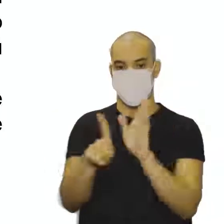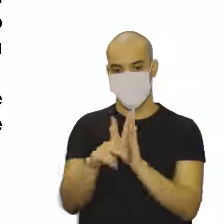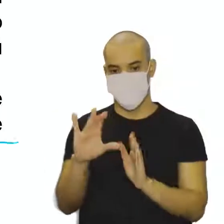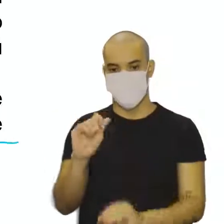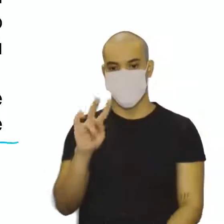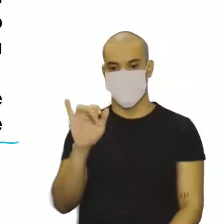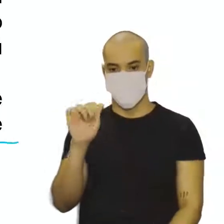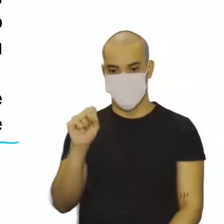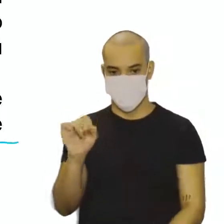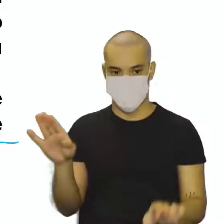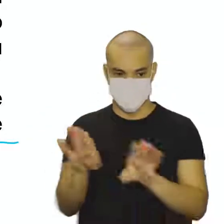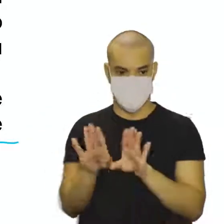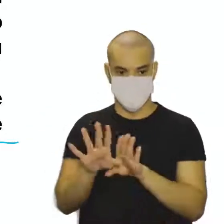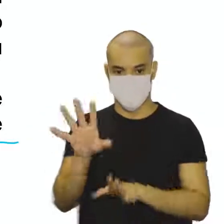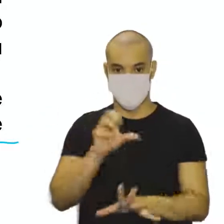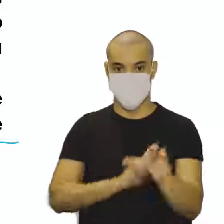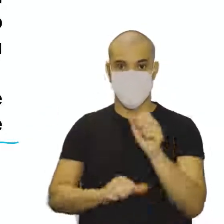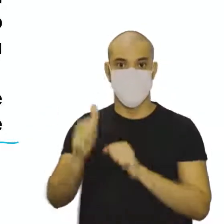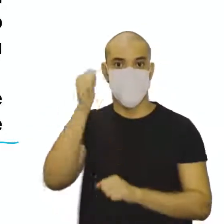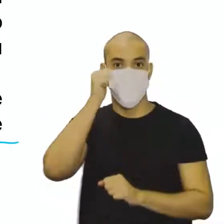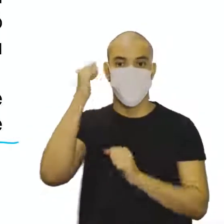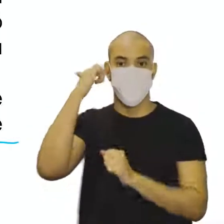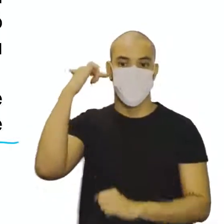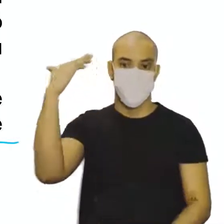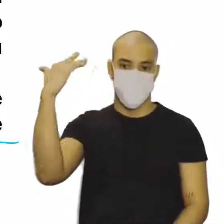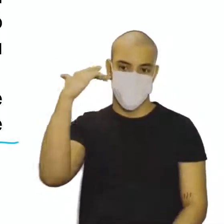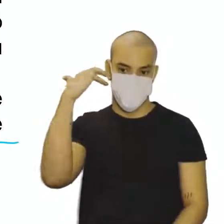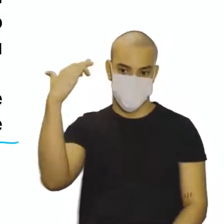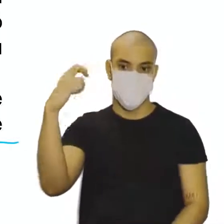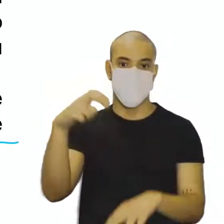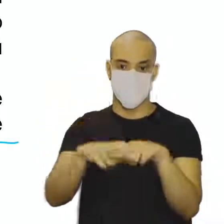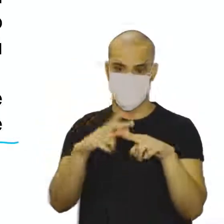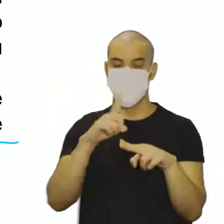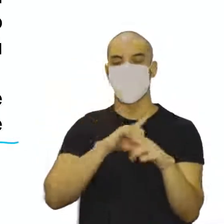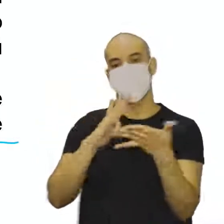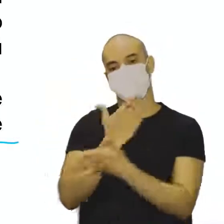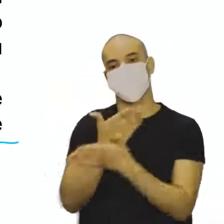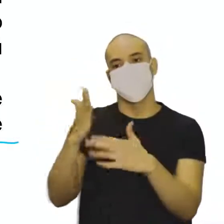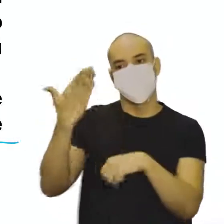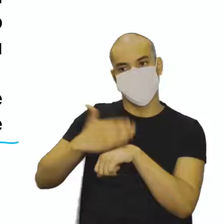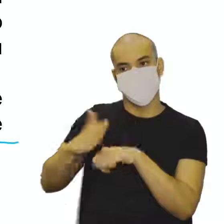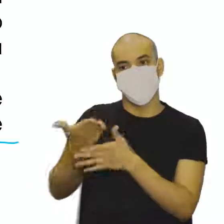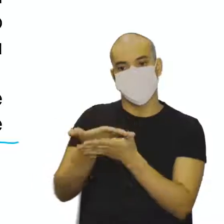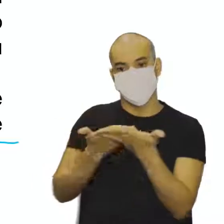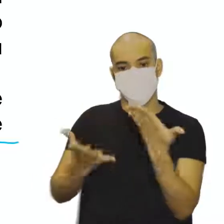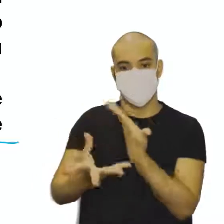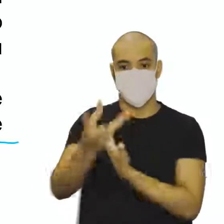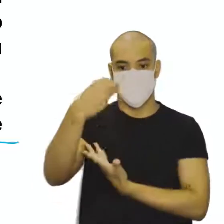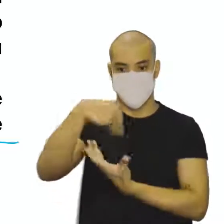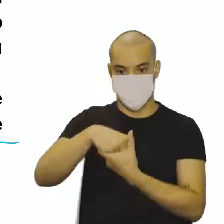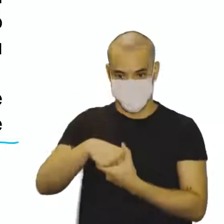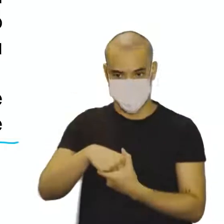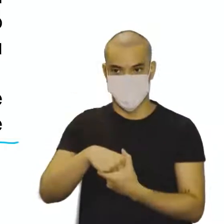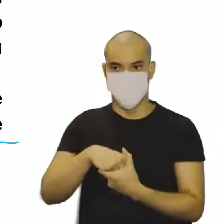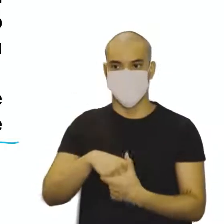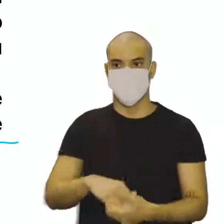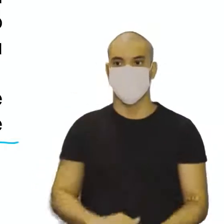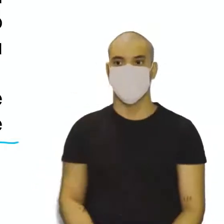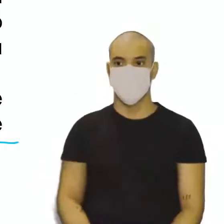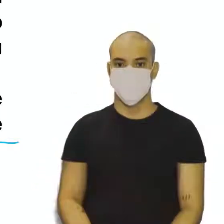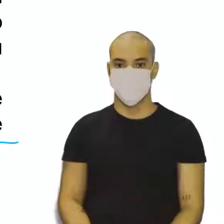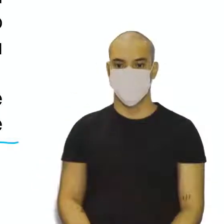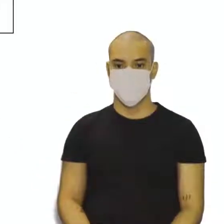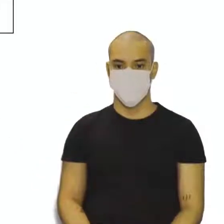chaveadas, filtragens de radiofrequência também. Então essas são algumas aplicações aí dos